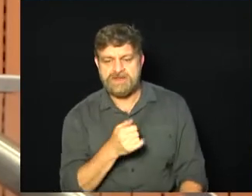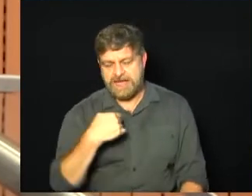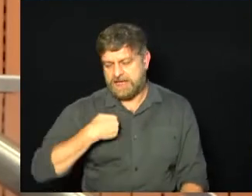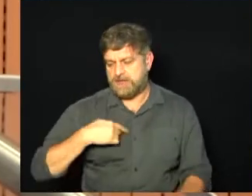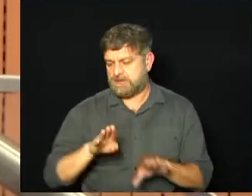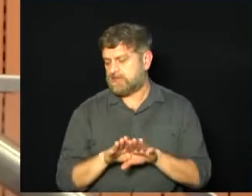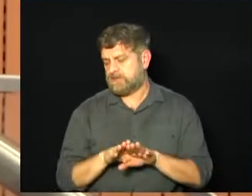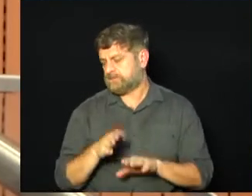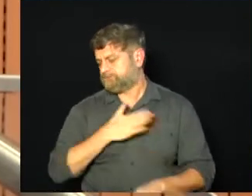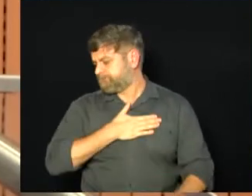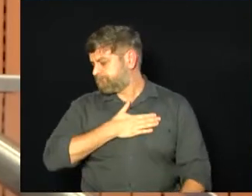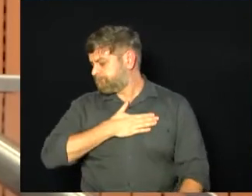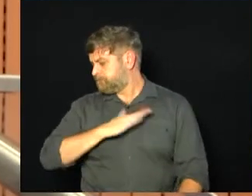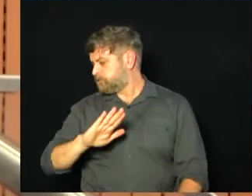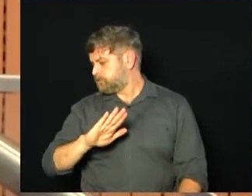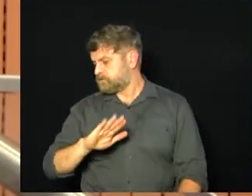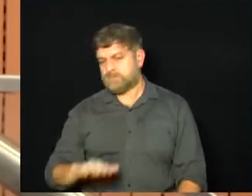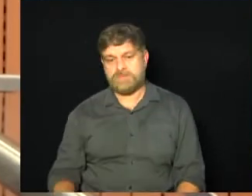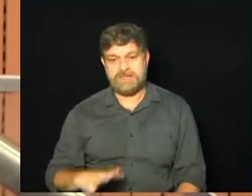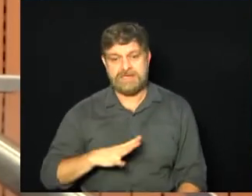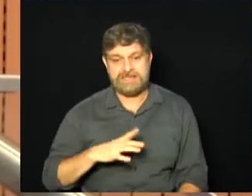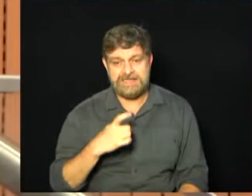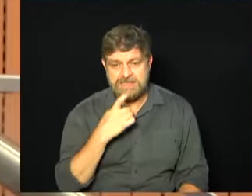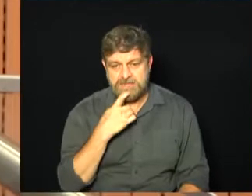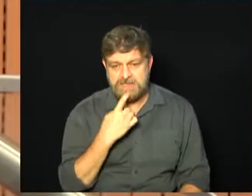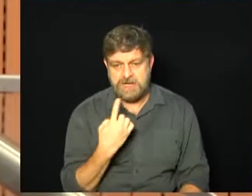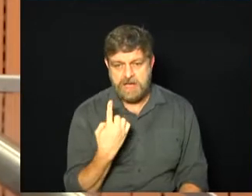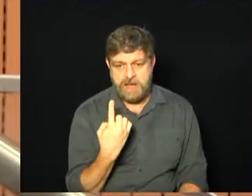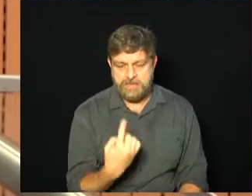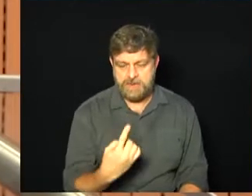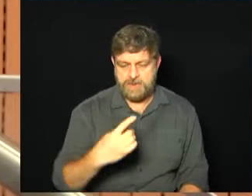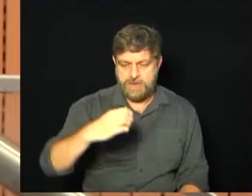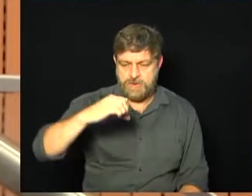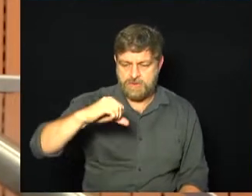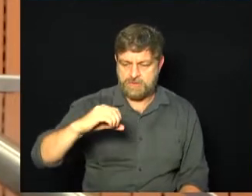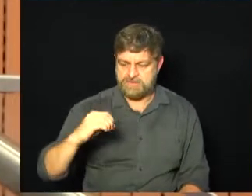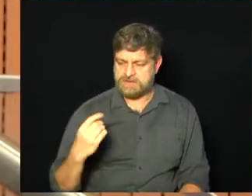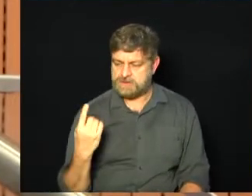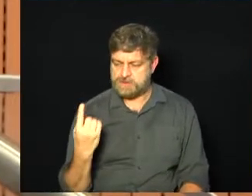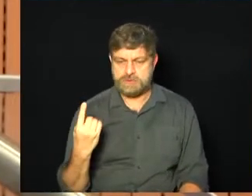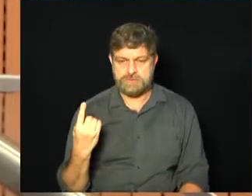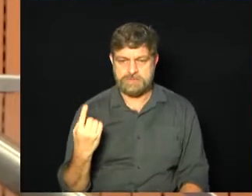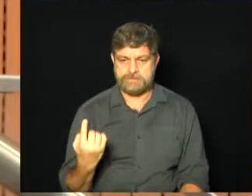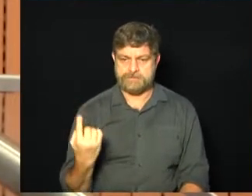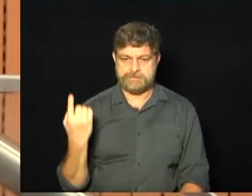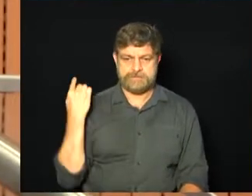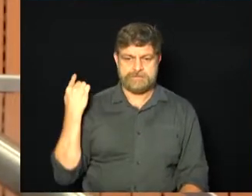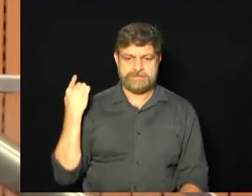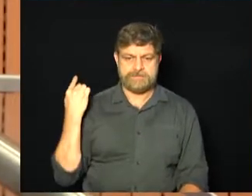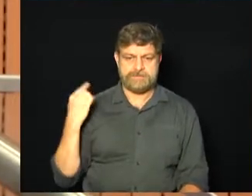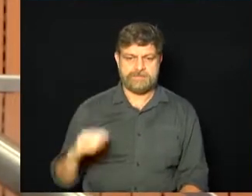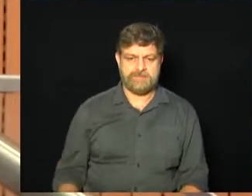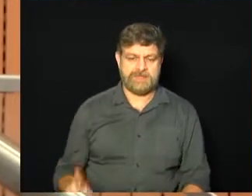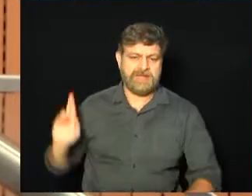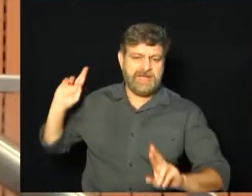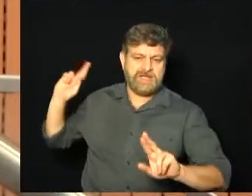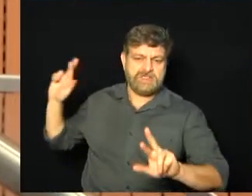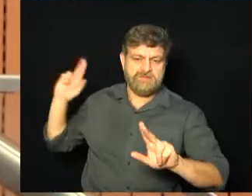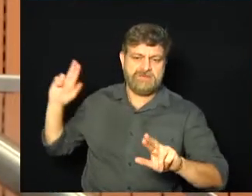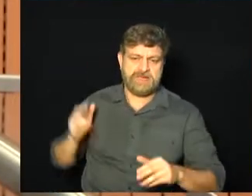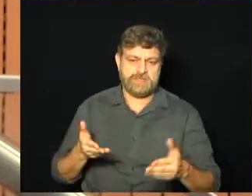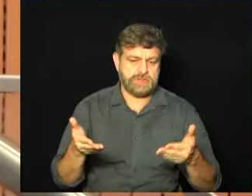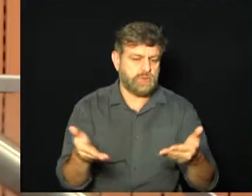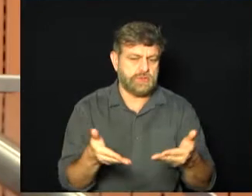gosto. Mas Campinas de 1901 era infinitamente diferente da Campinas de